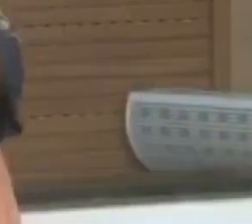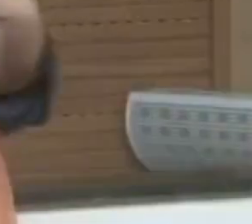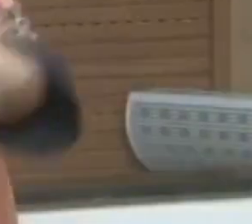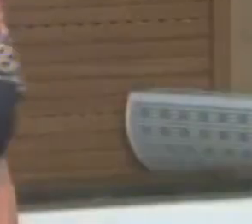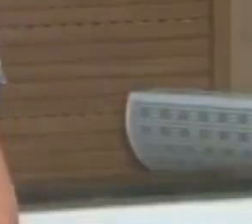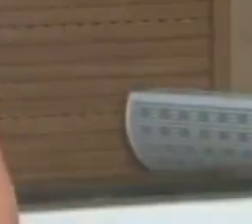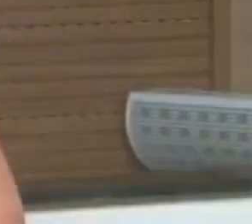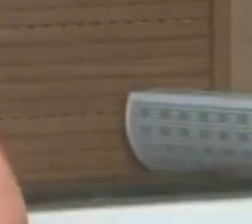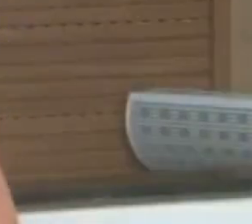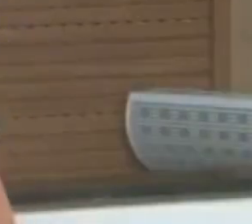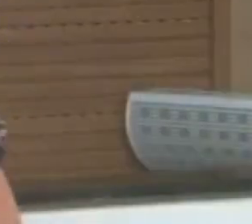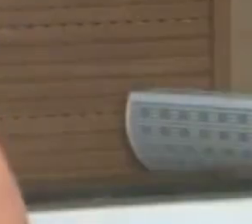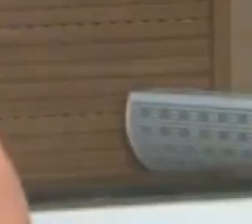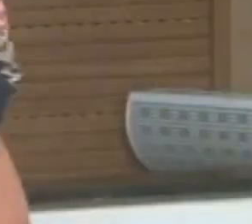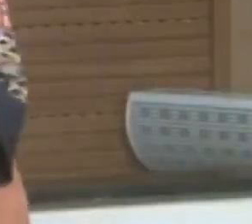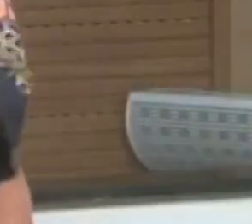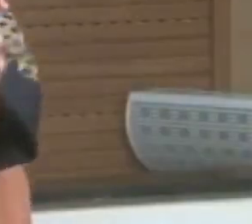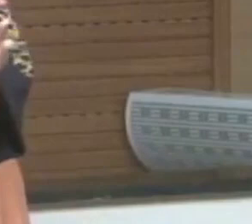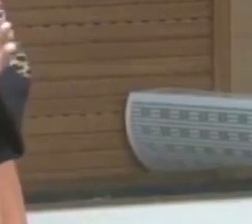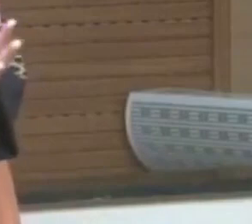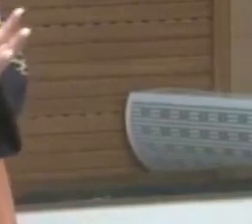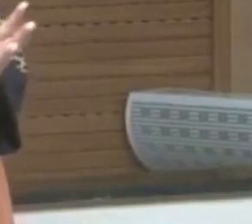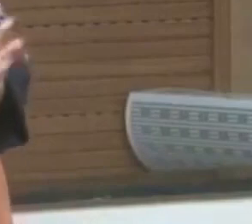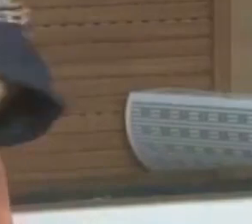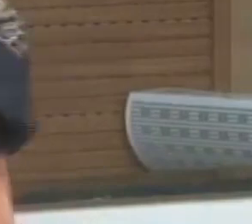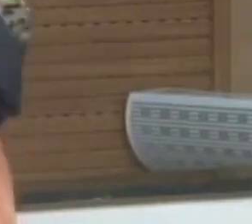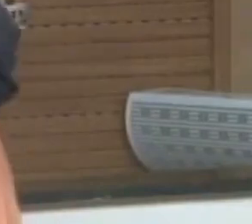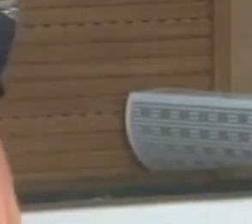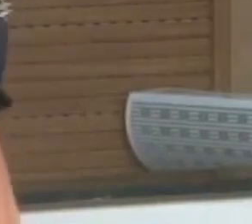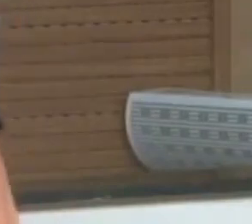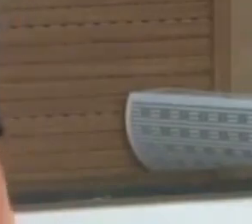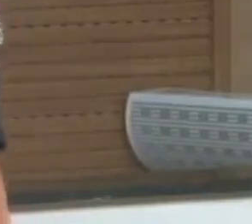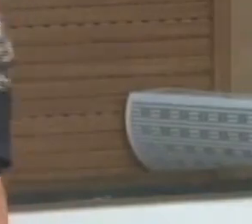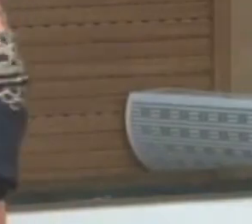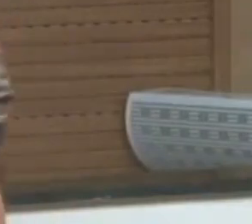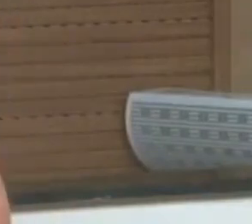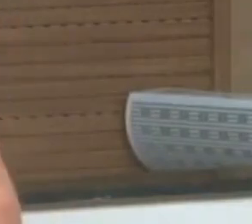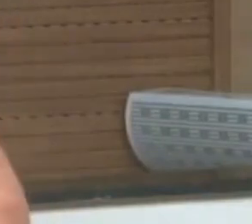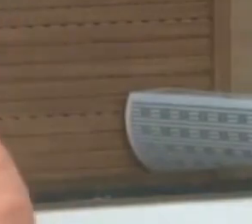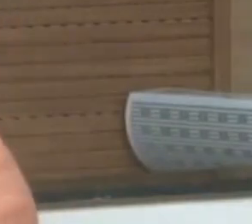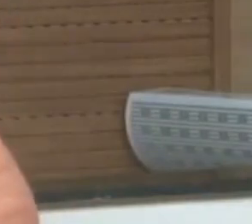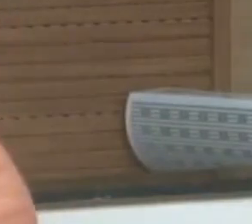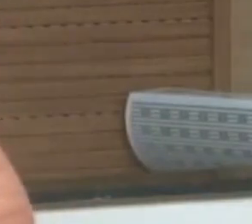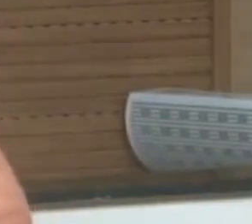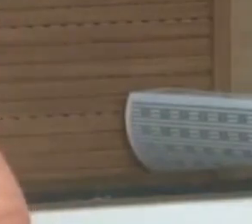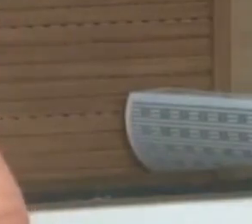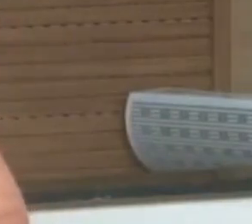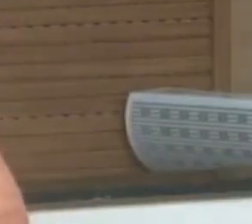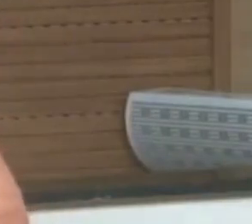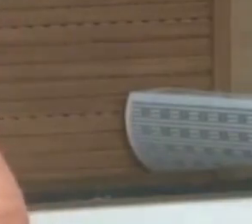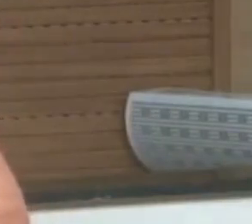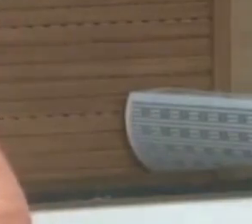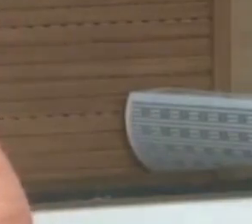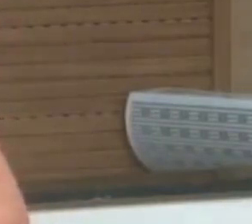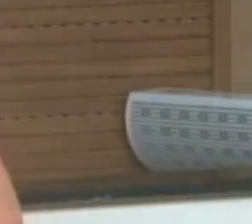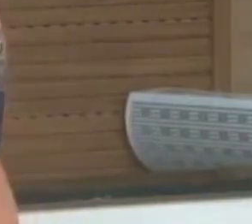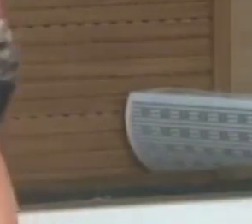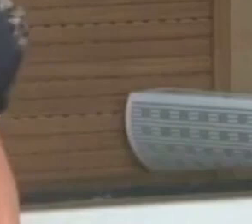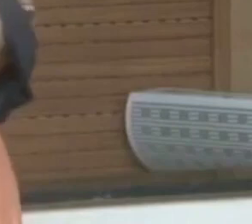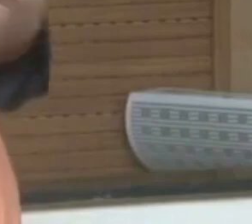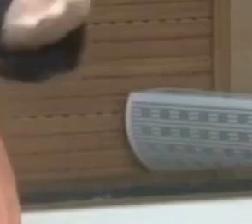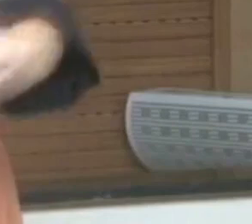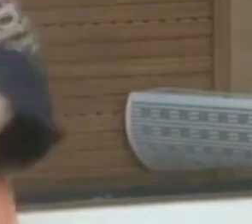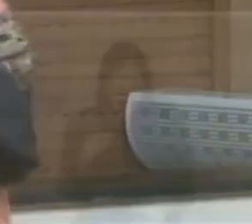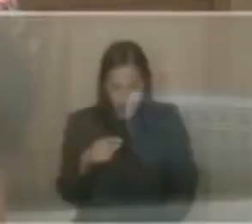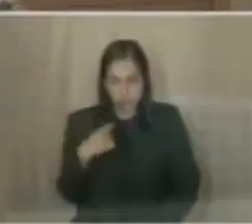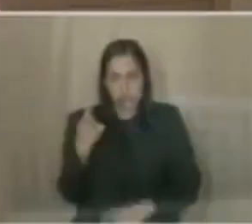de Pernambuco ser um dos estados mais violentos do país, que não se preocupa em fazer um